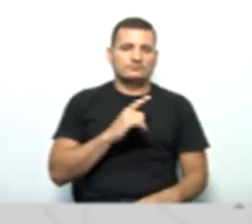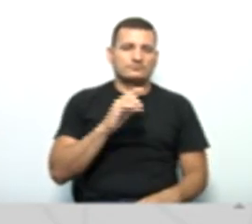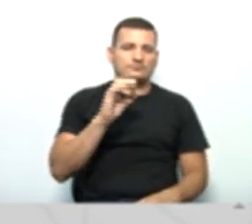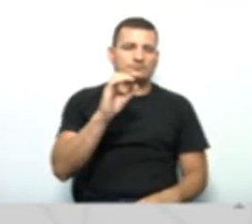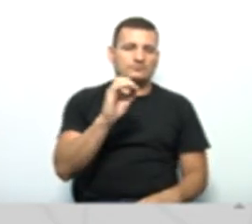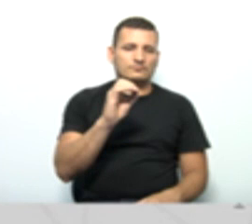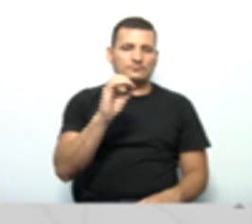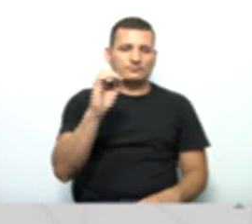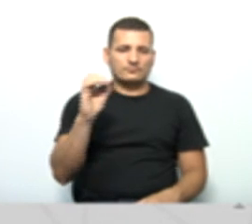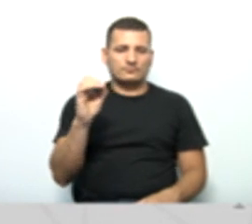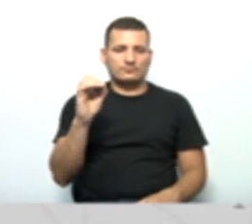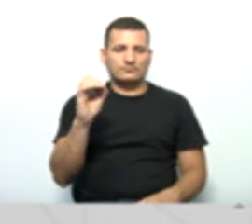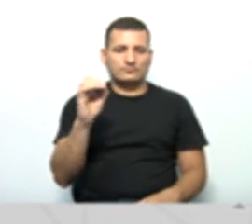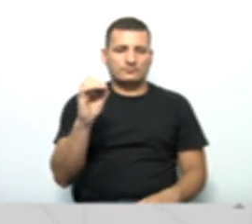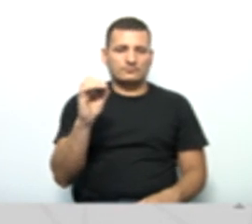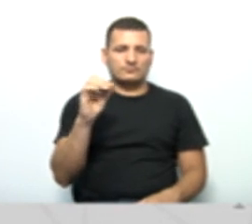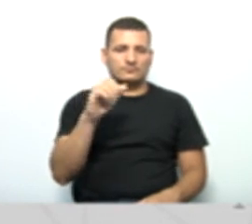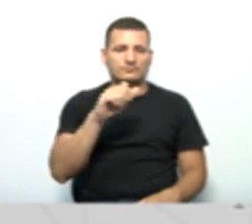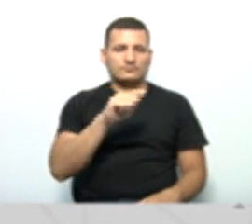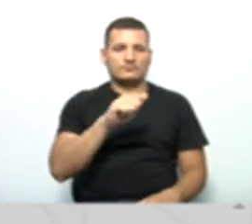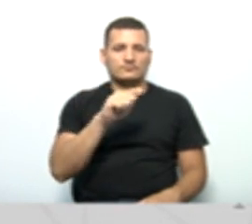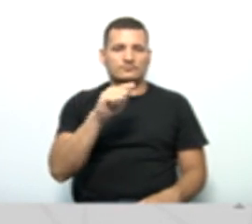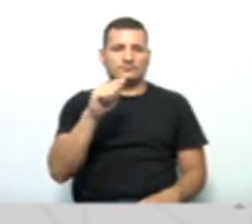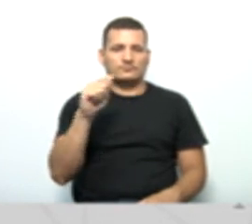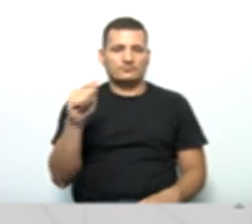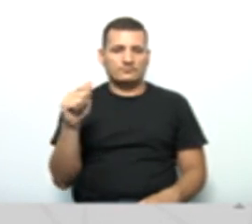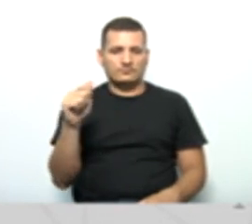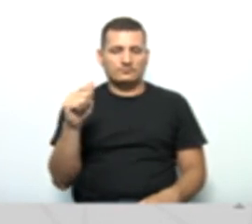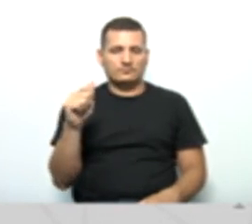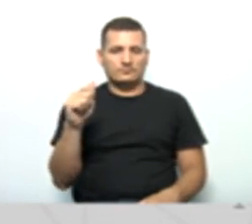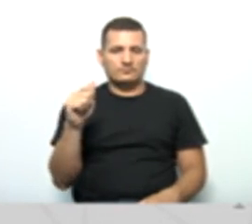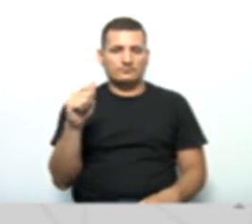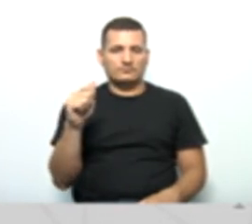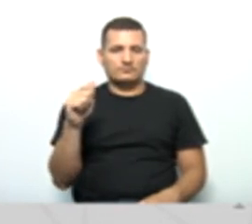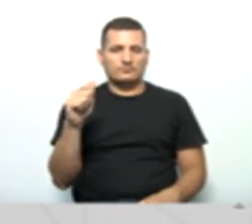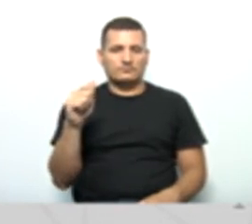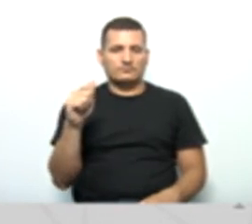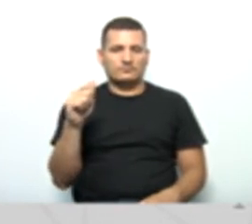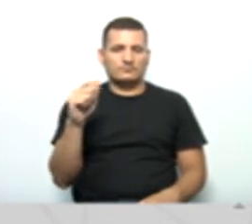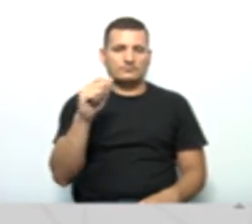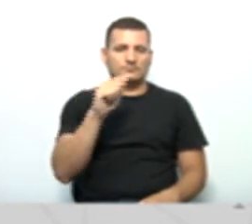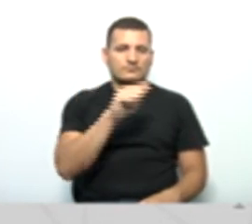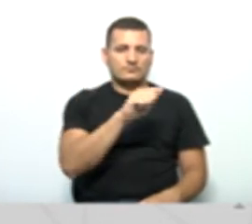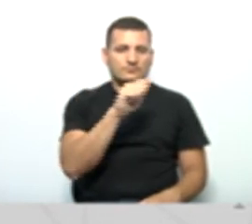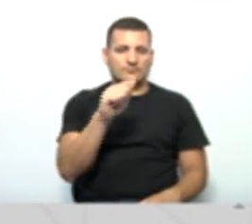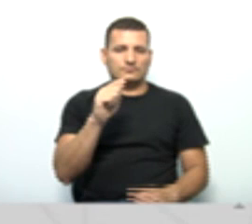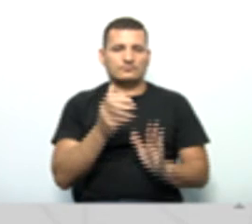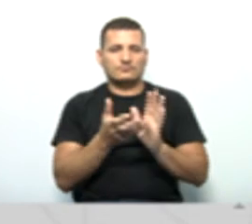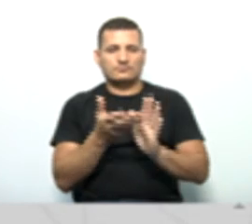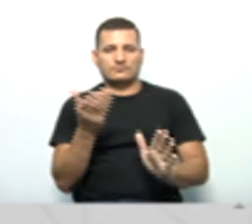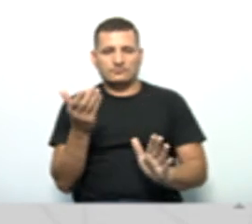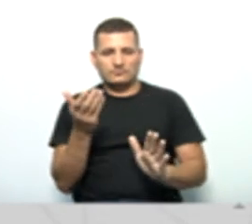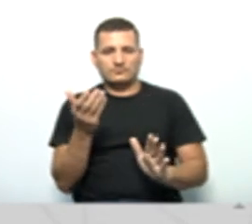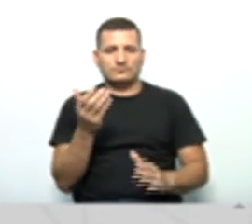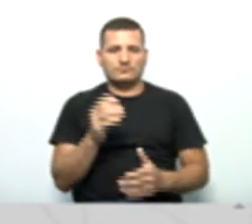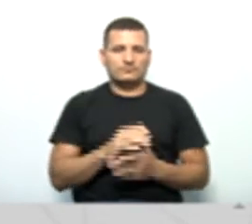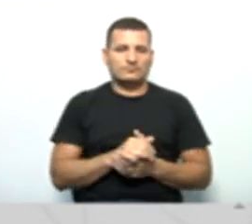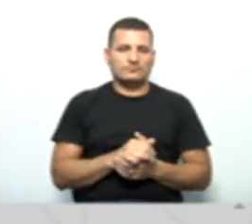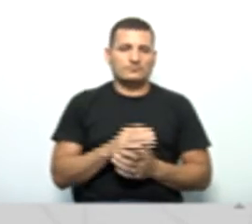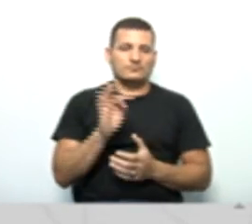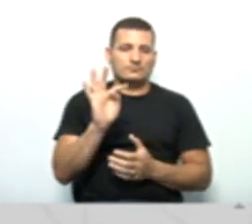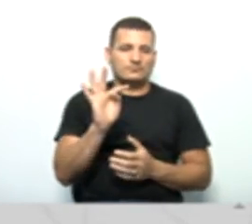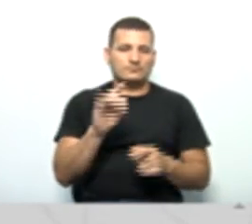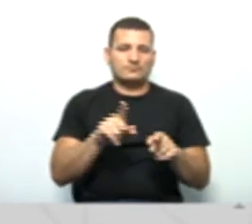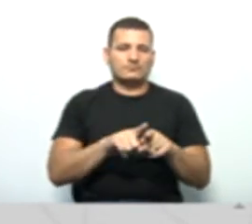A, né? Então, ele tirou o O, o A e o T, né?